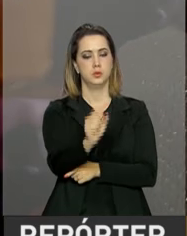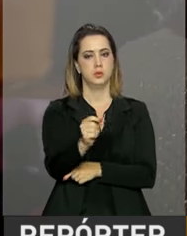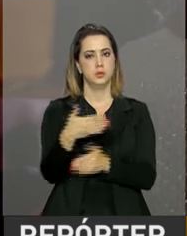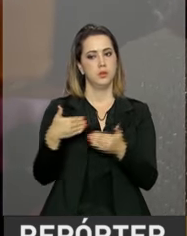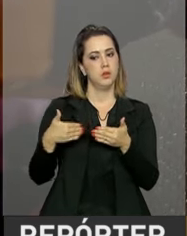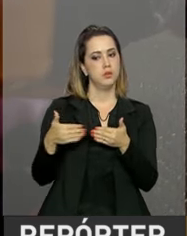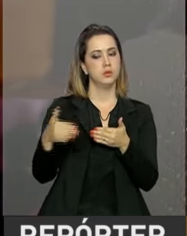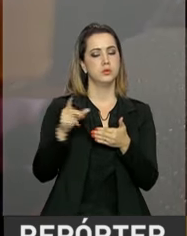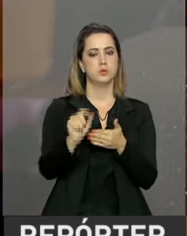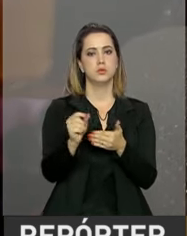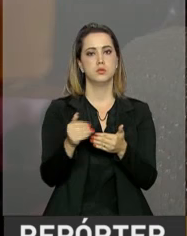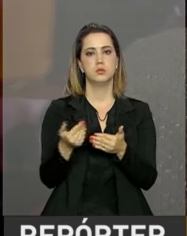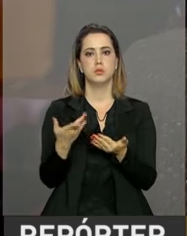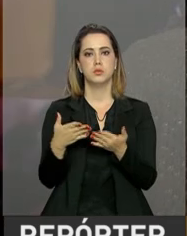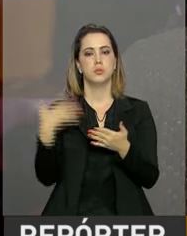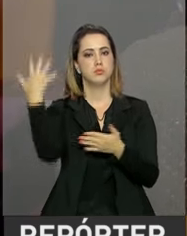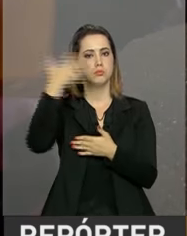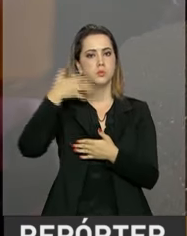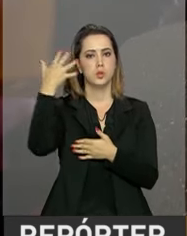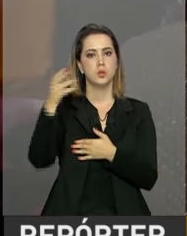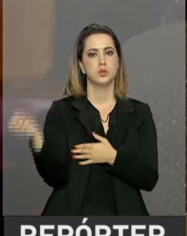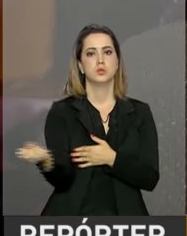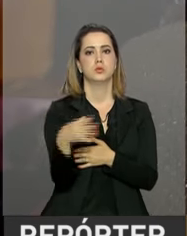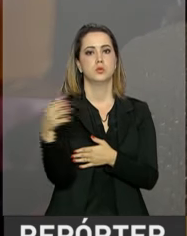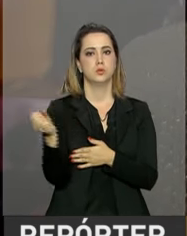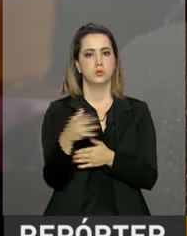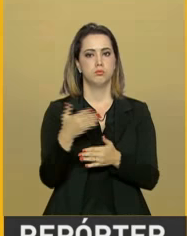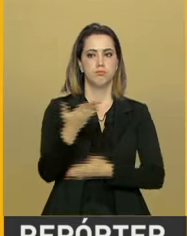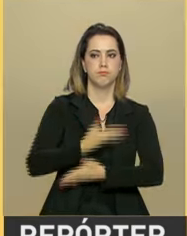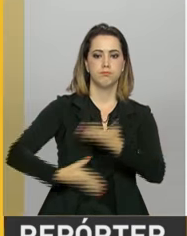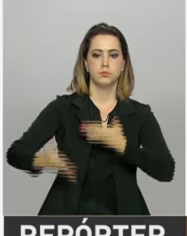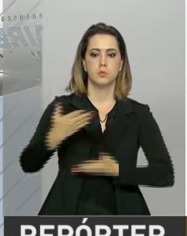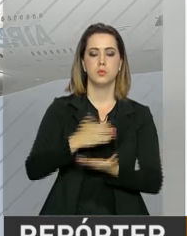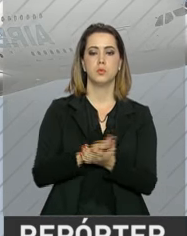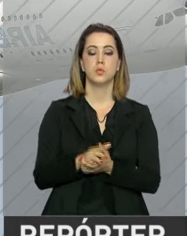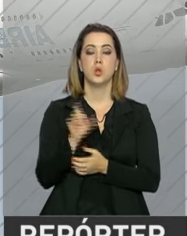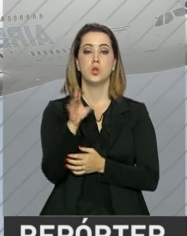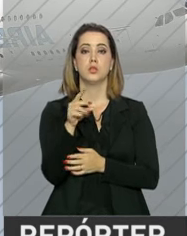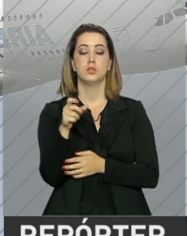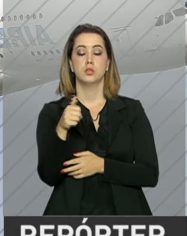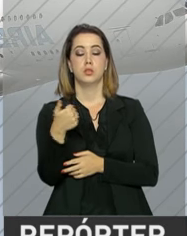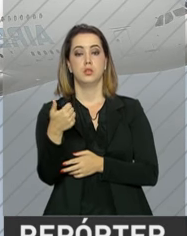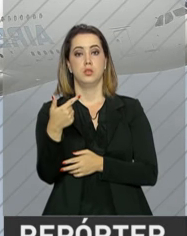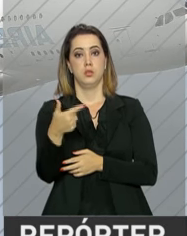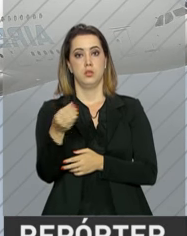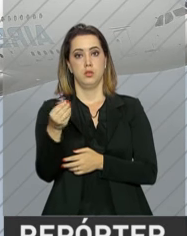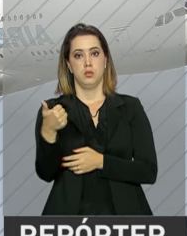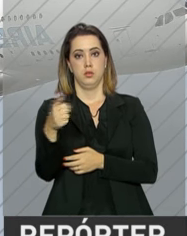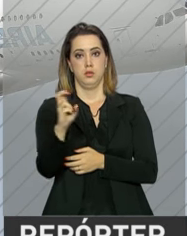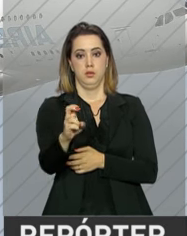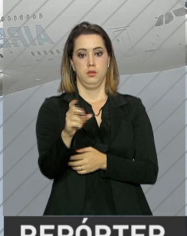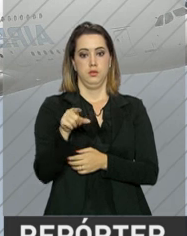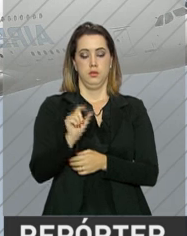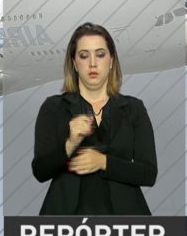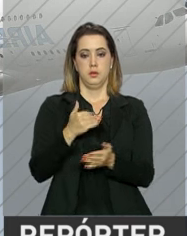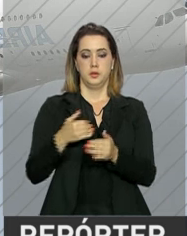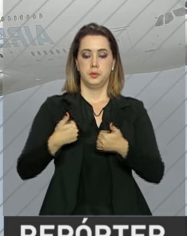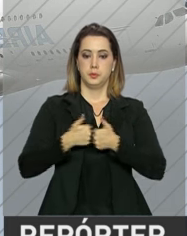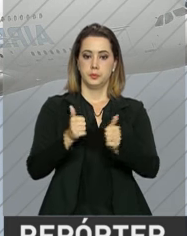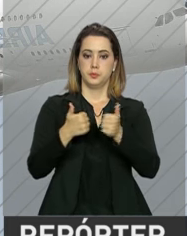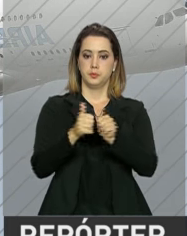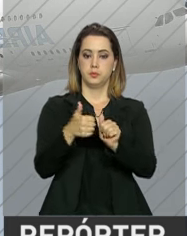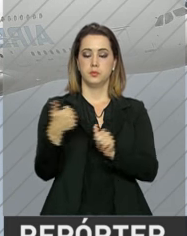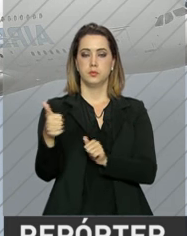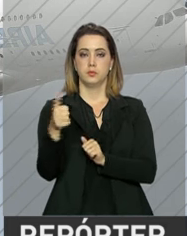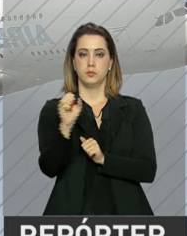abertura da conferência sobre a nova rodada de concessões. Só em 2015, o setor aéreo brasileiro transportou cerca